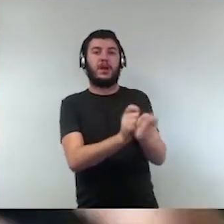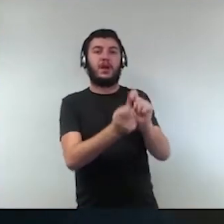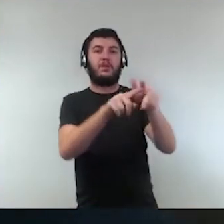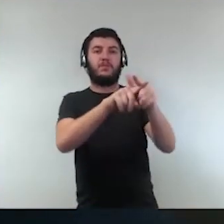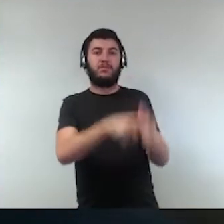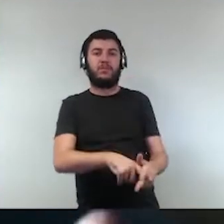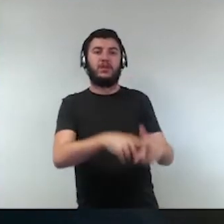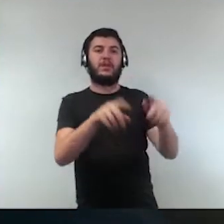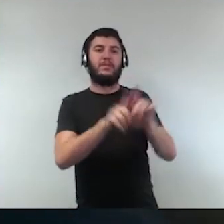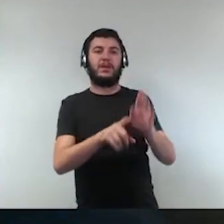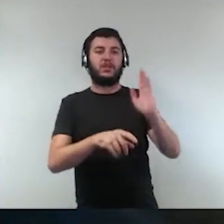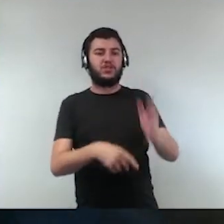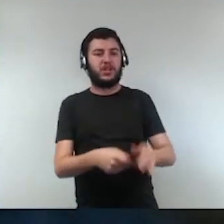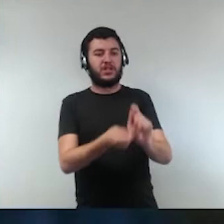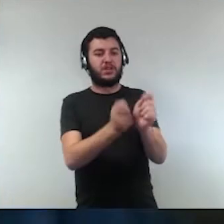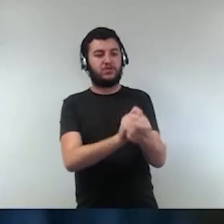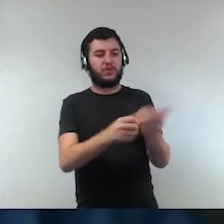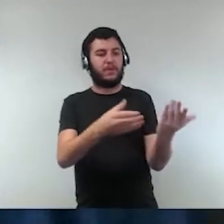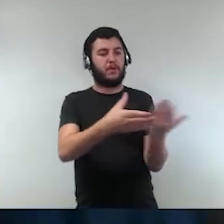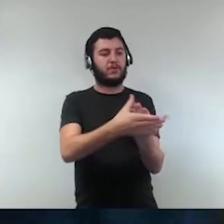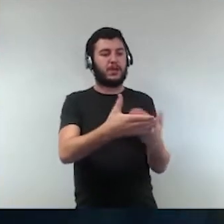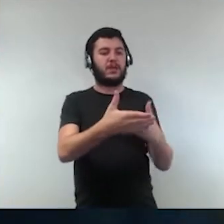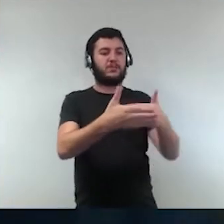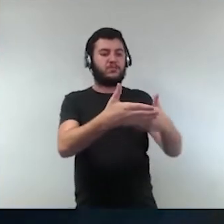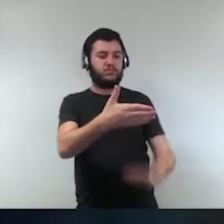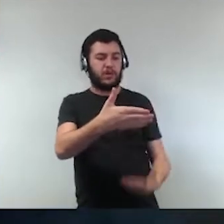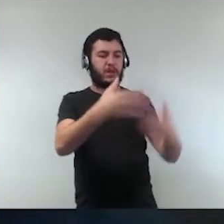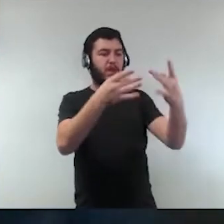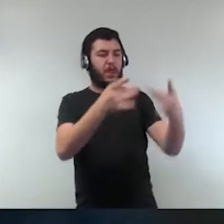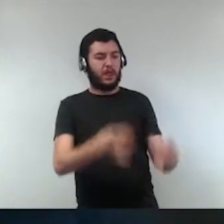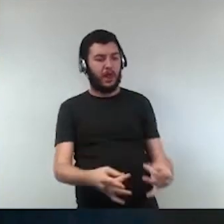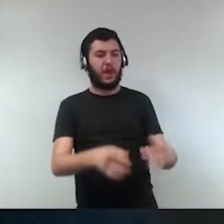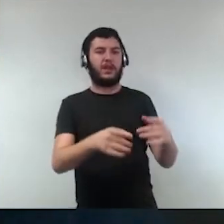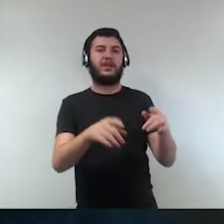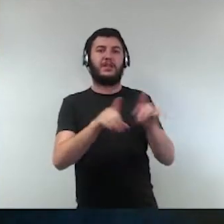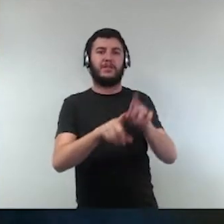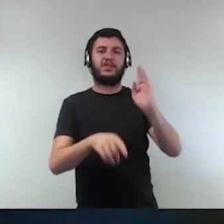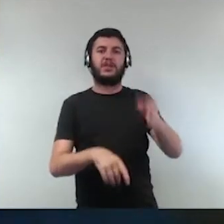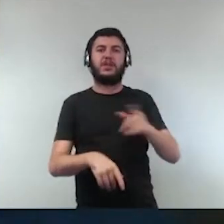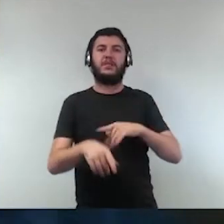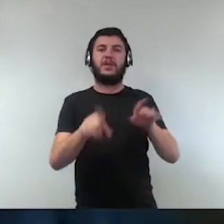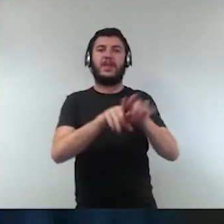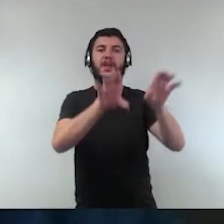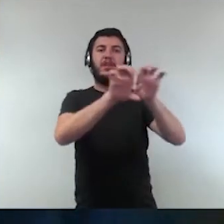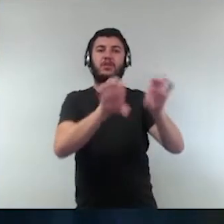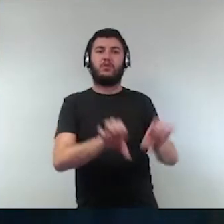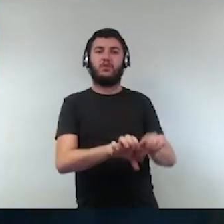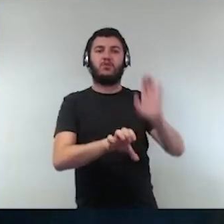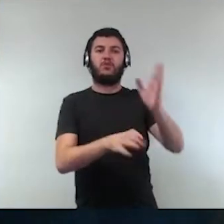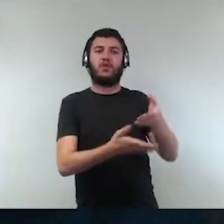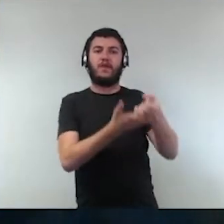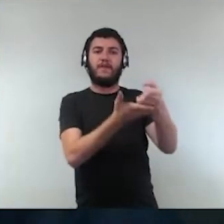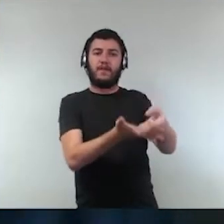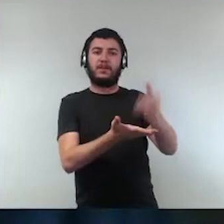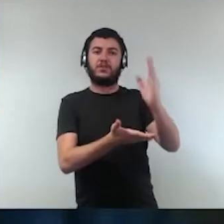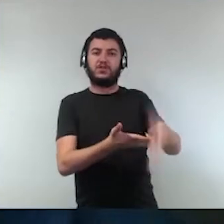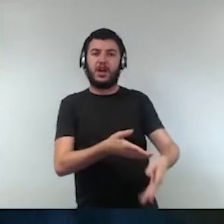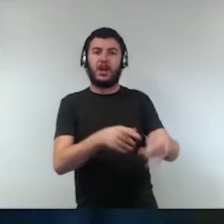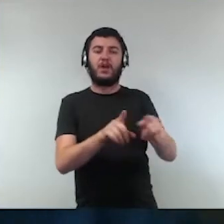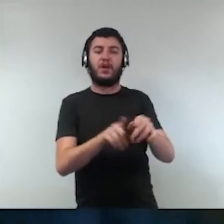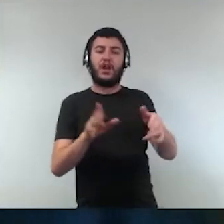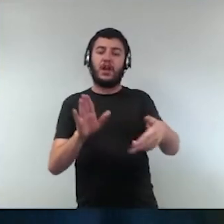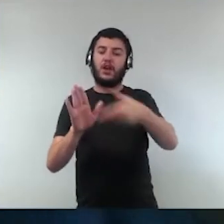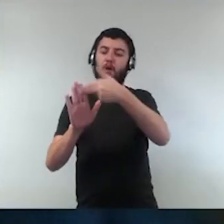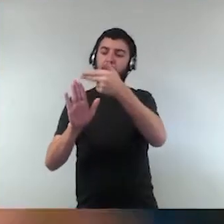peculiaridades do caso, ele tem aquilo que eu venho chamando de infraestrutura, ele fornece uma infraestrutura